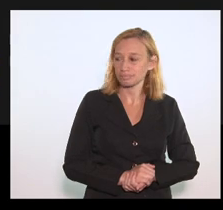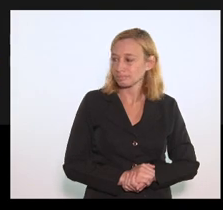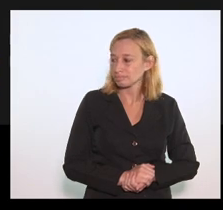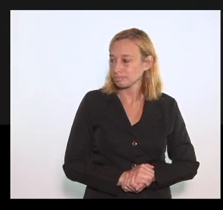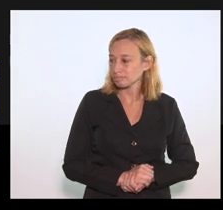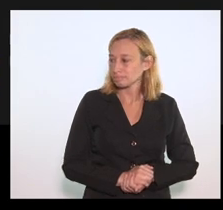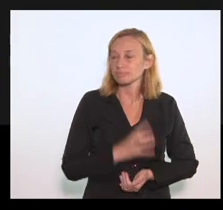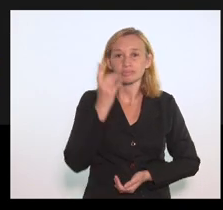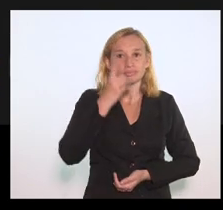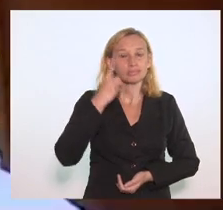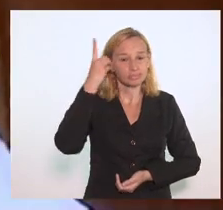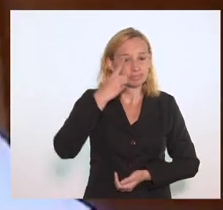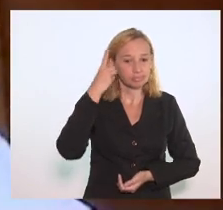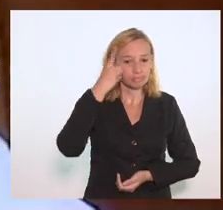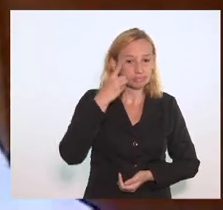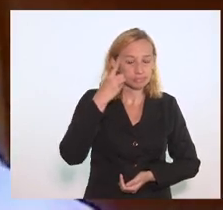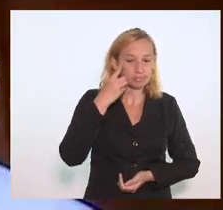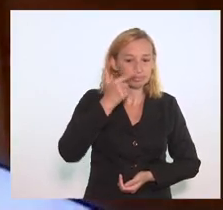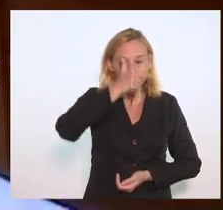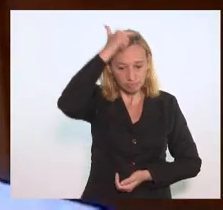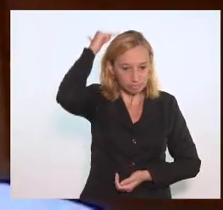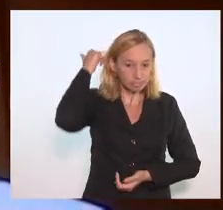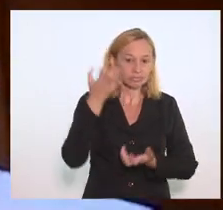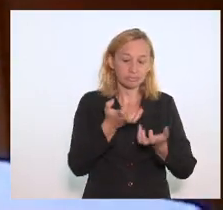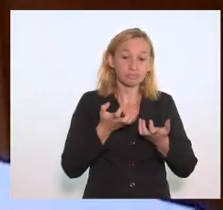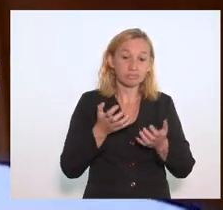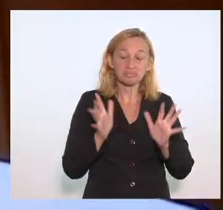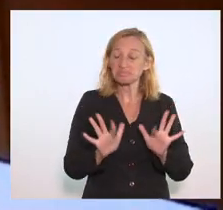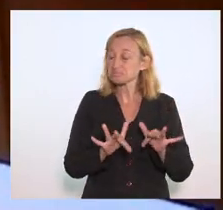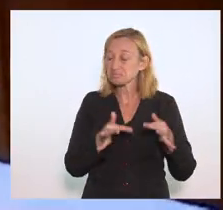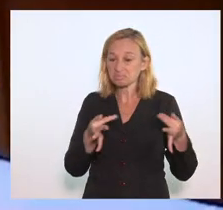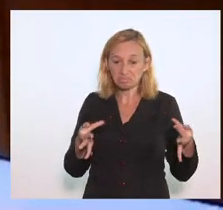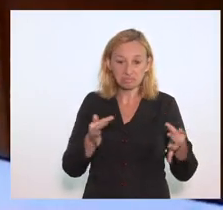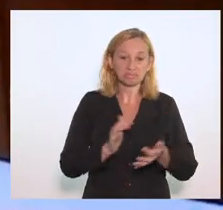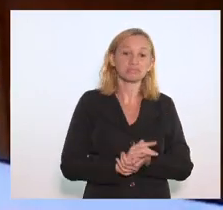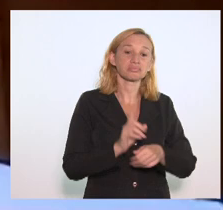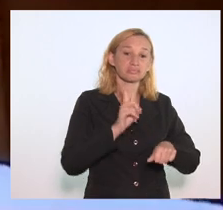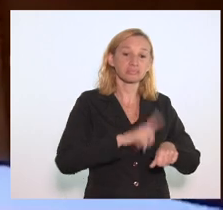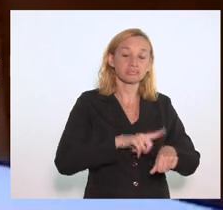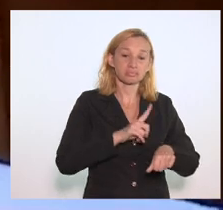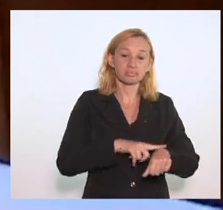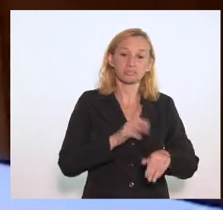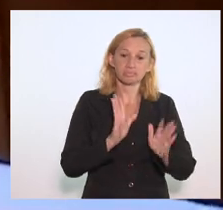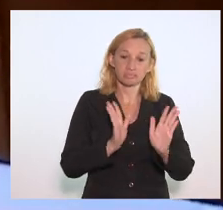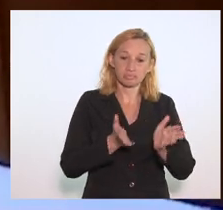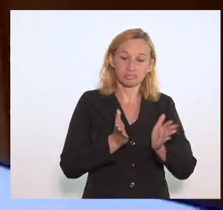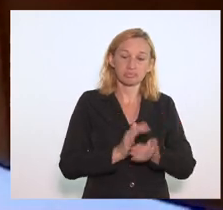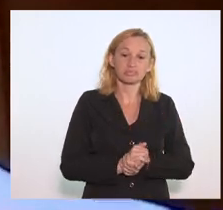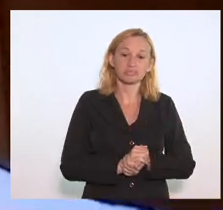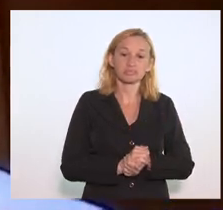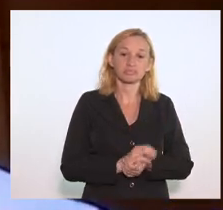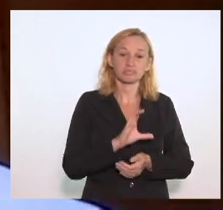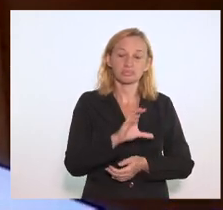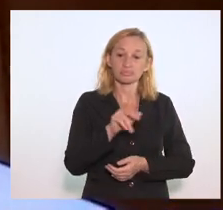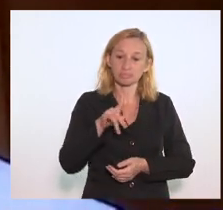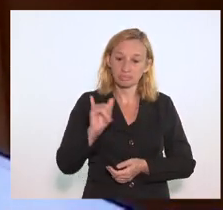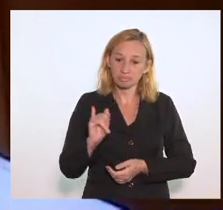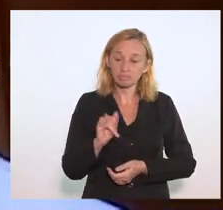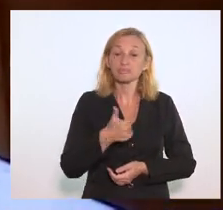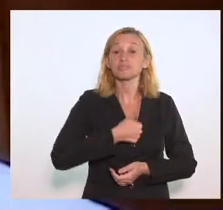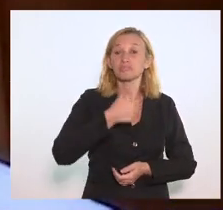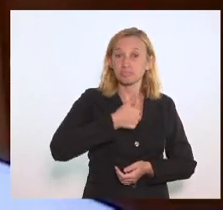Deputado Luiz Paulo, eu quero simplesmente, neste tempo aberto aos membros da CPI,